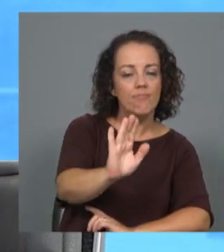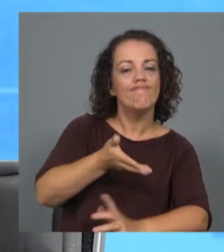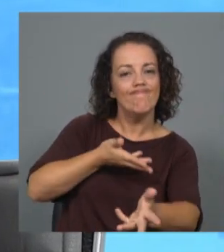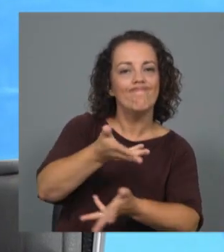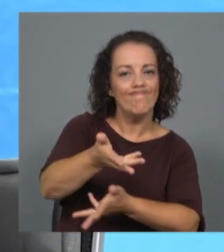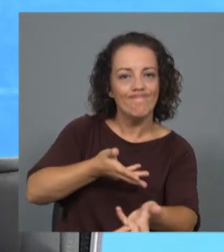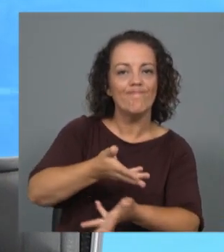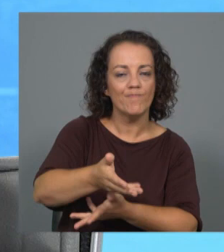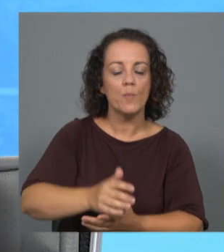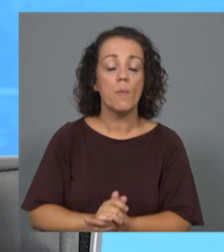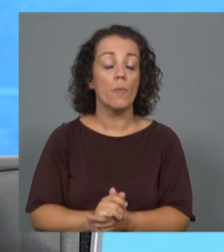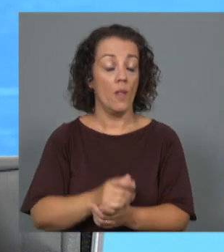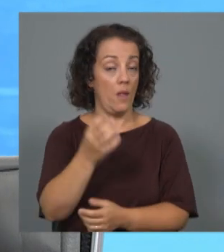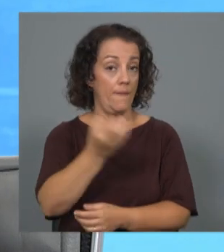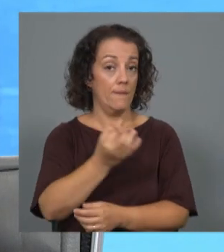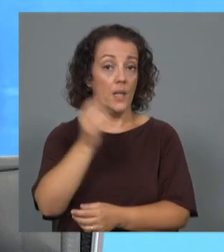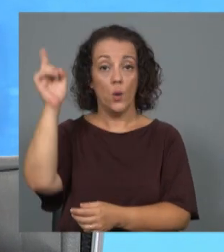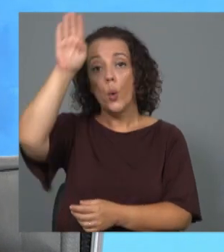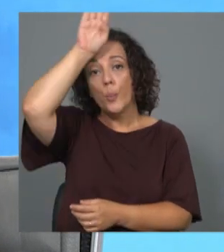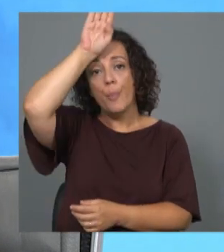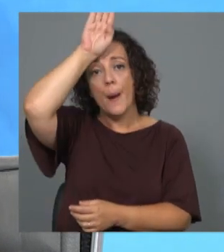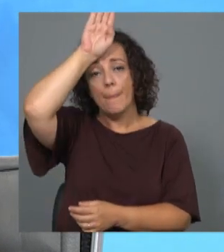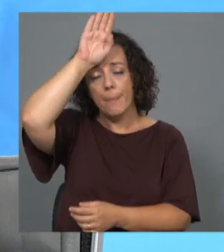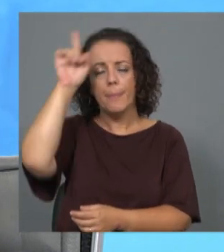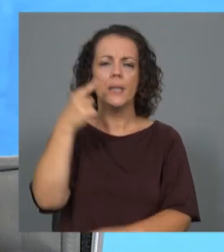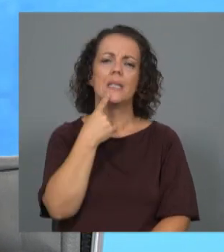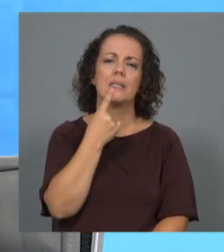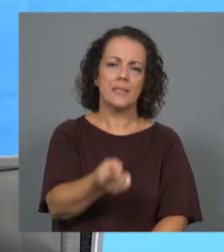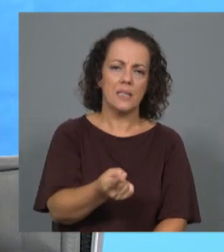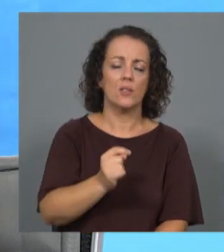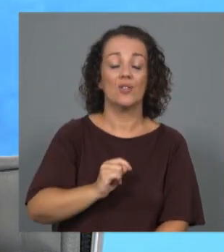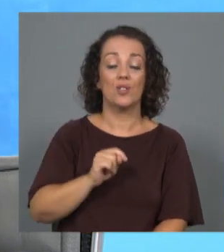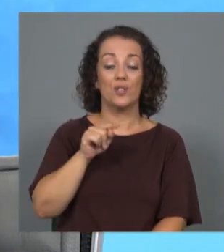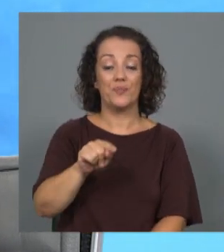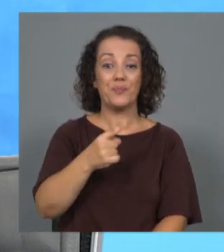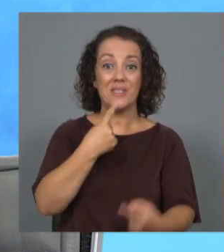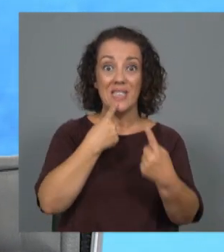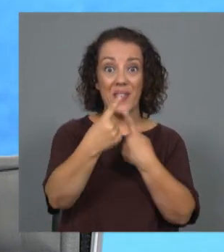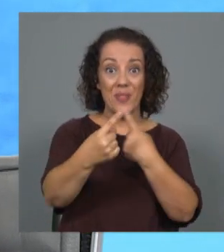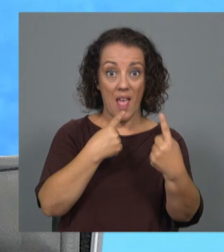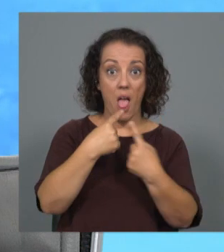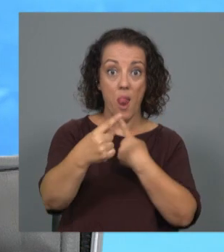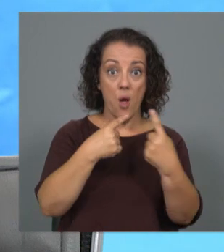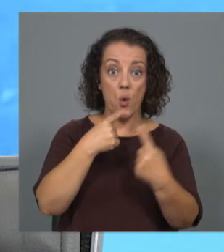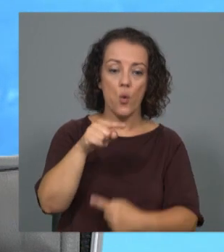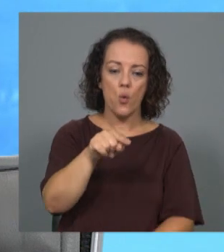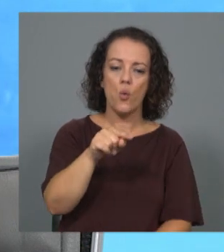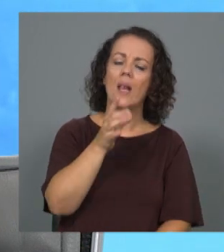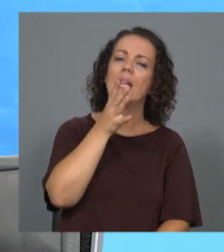O Papa Francisco refere, na questão do diálogo, ele diz que